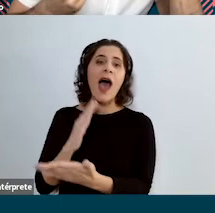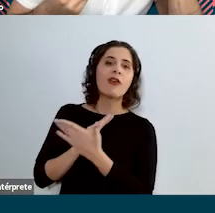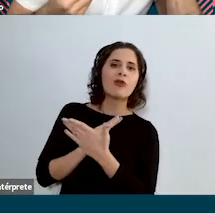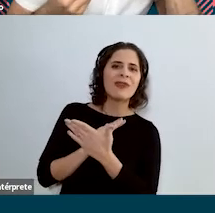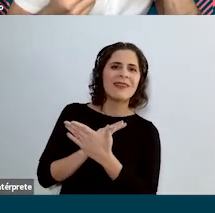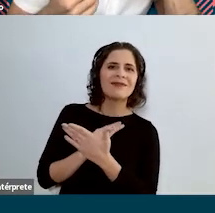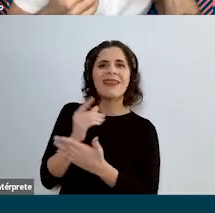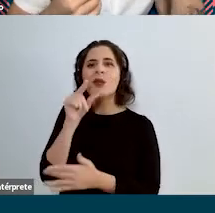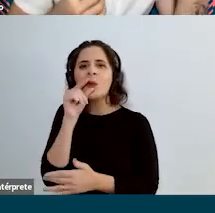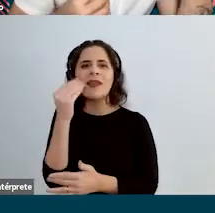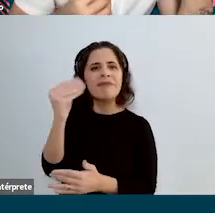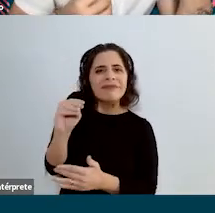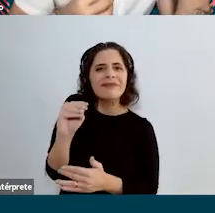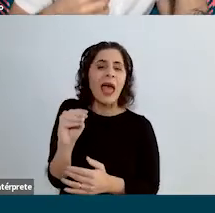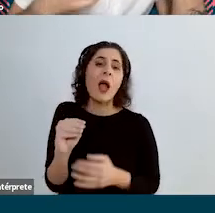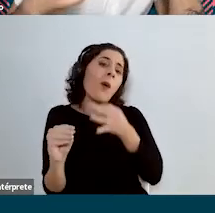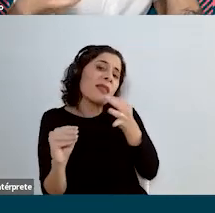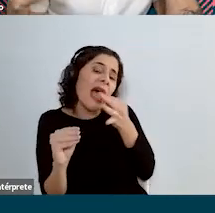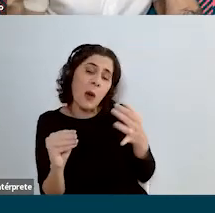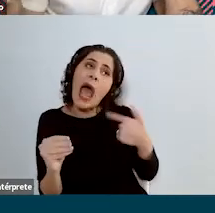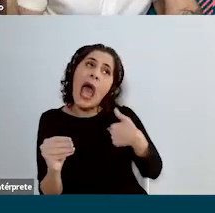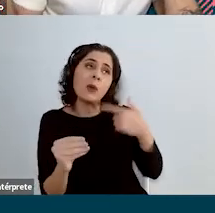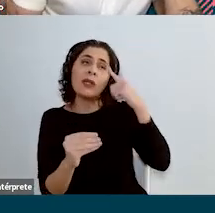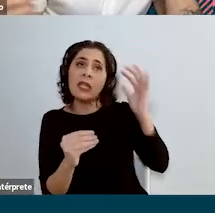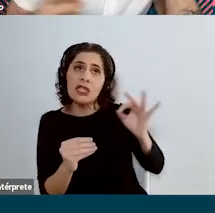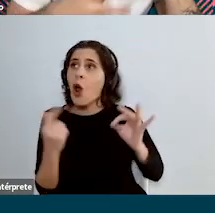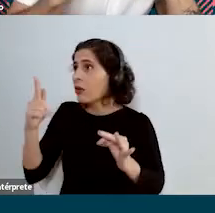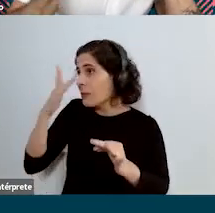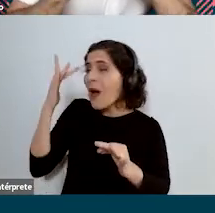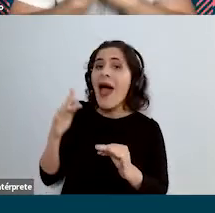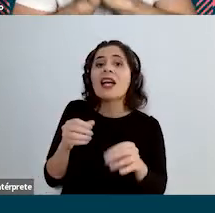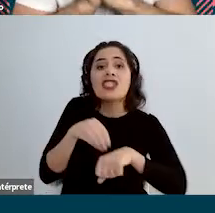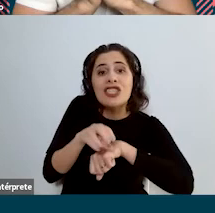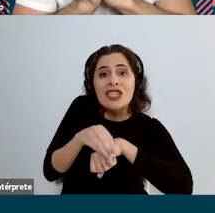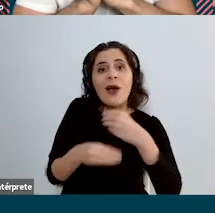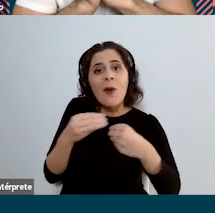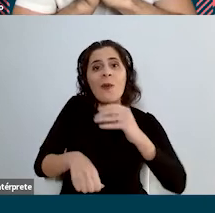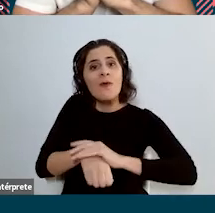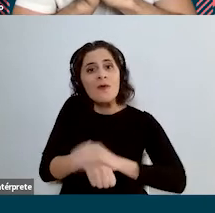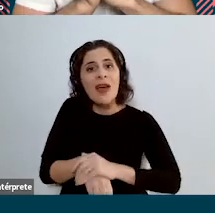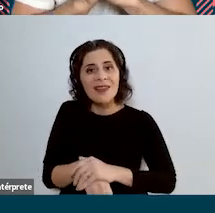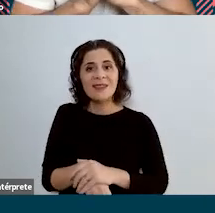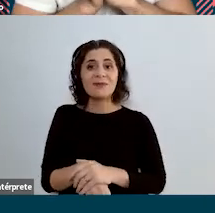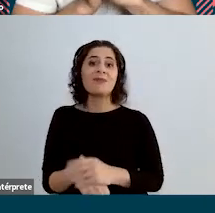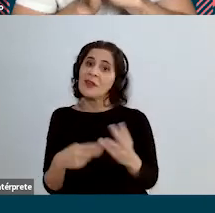a outra, assim, eu não entendi muito bem isso, aí chegava uma outra pessoa, ia lá e